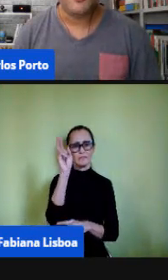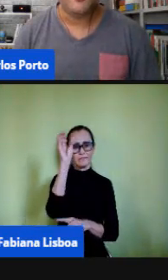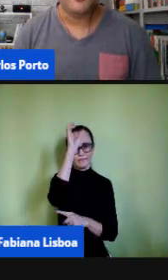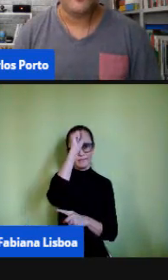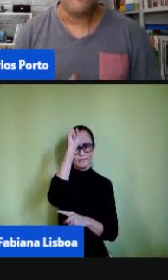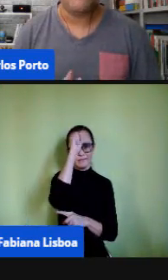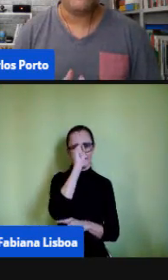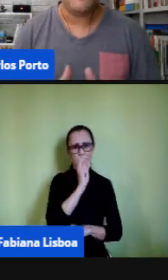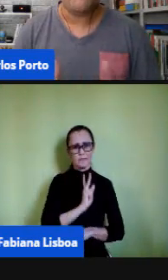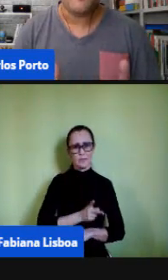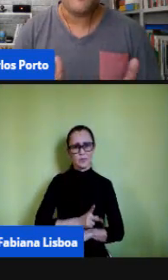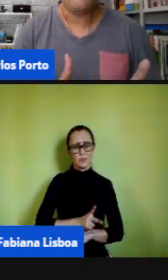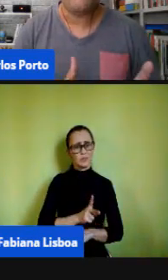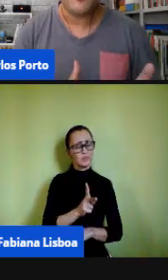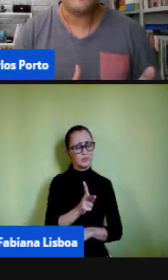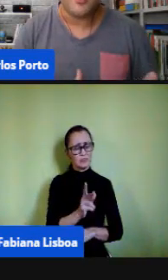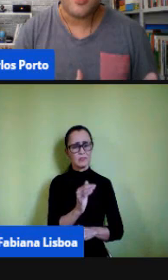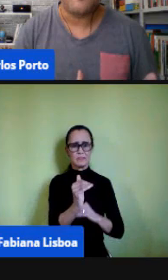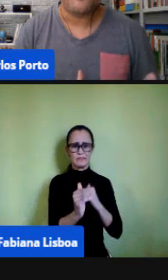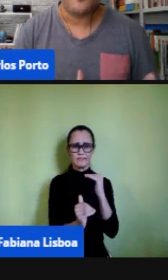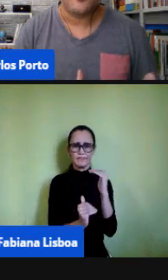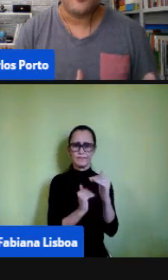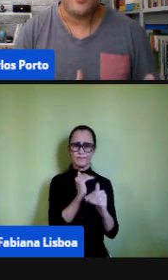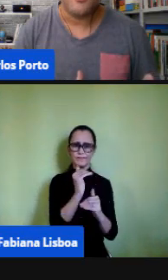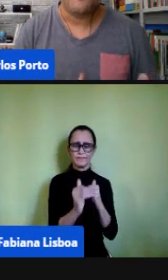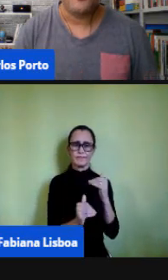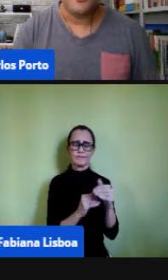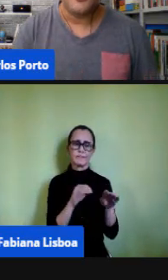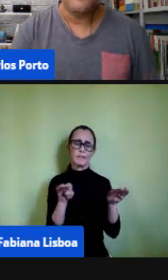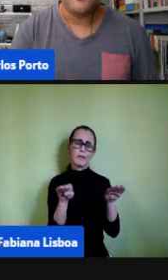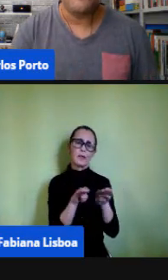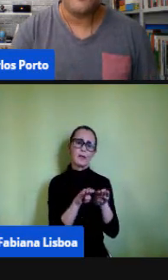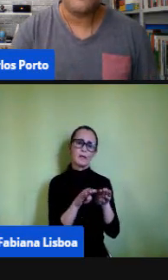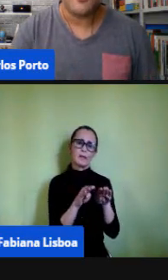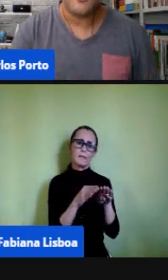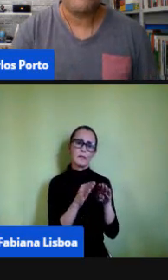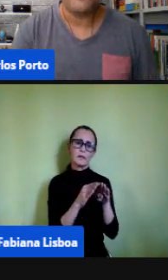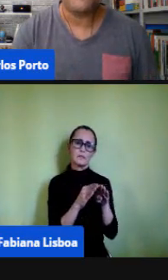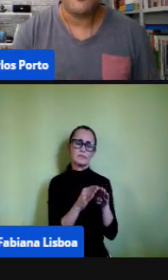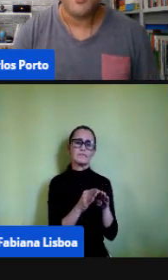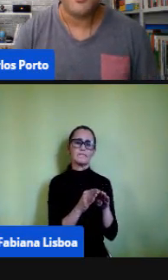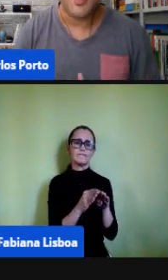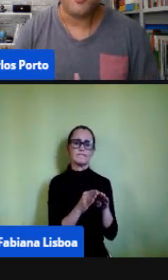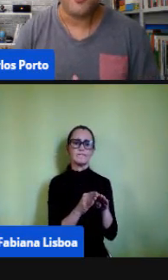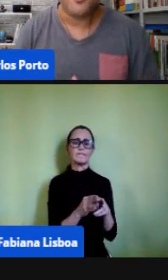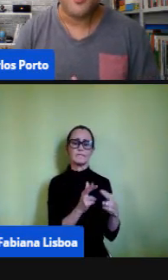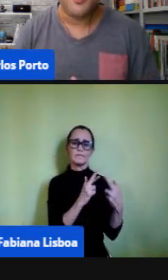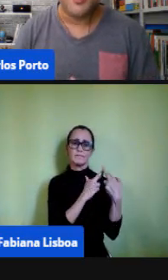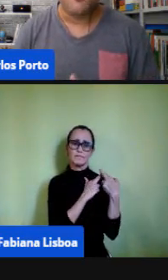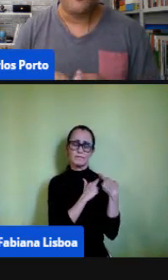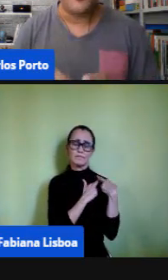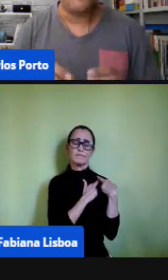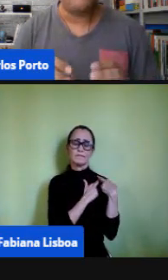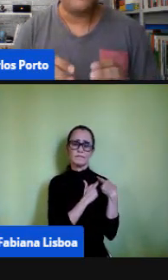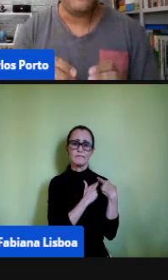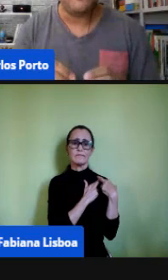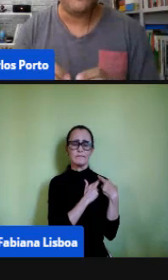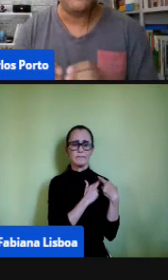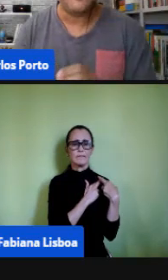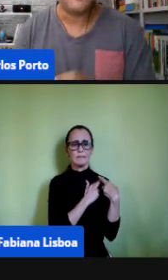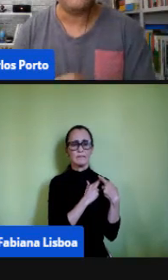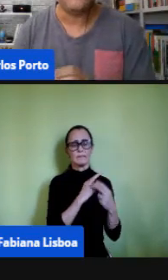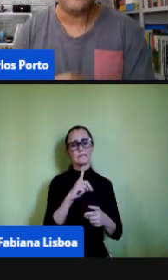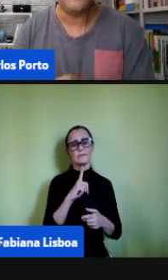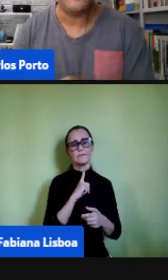continuar aprendendo, e ao mesmo tempo respeitar, né? E termos essa responsabilidade. Porque nós